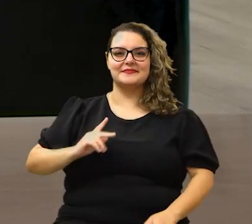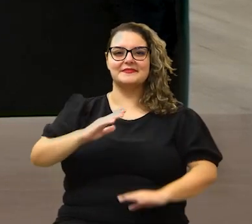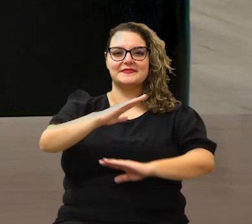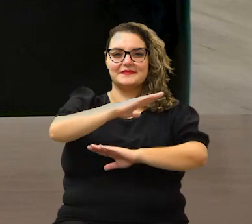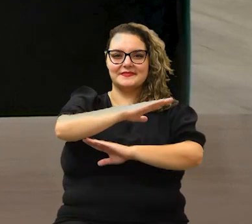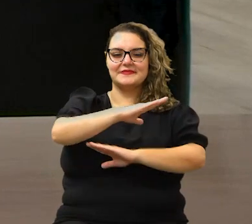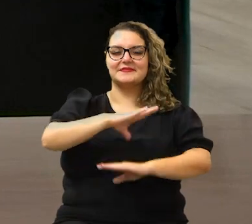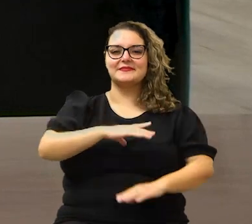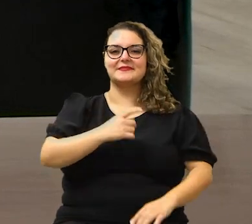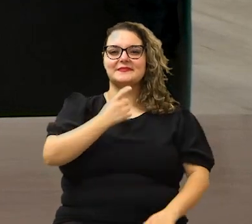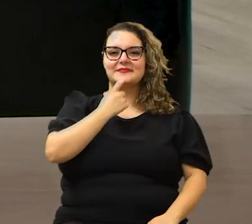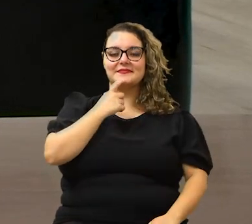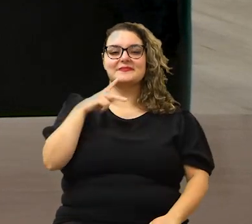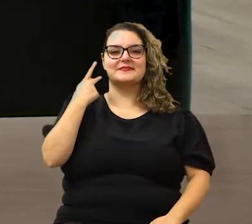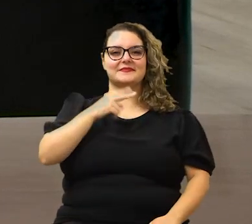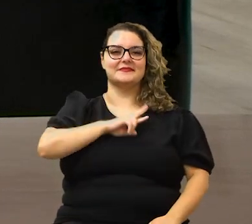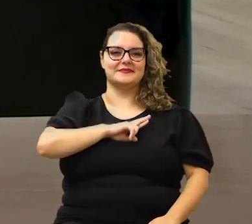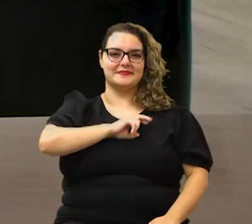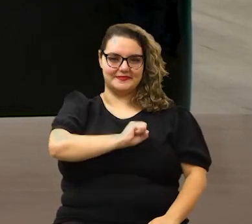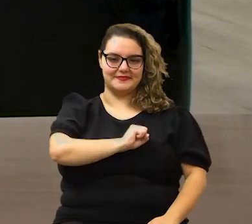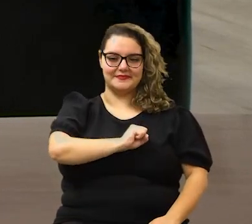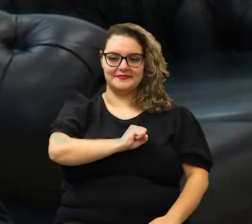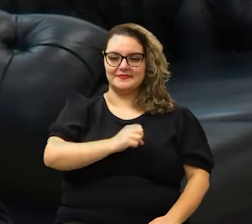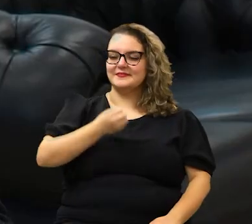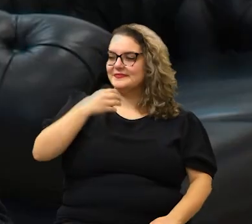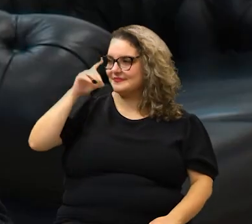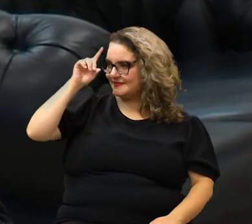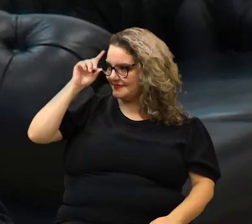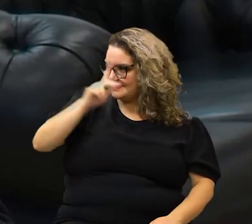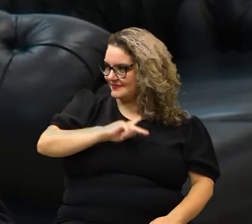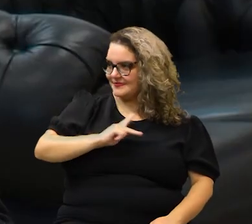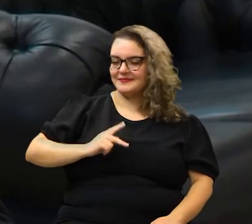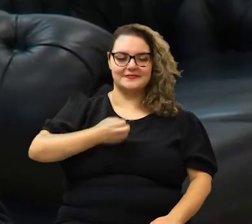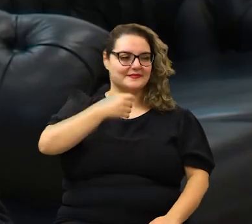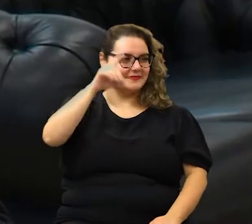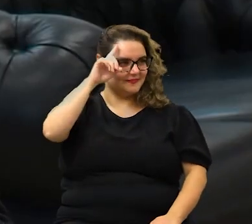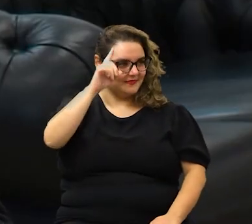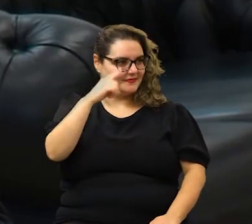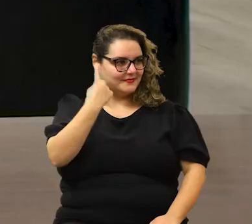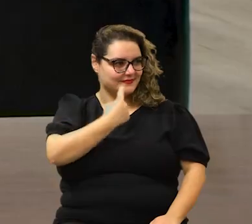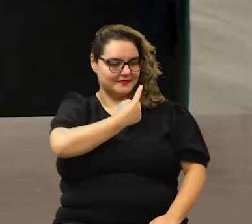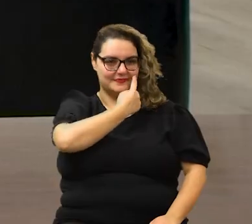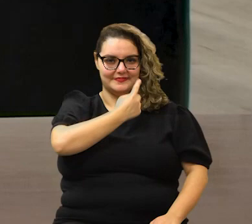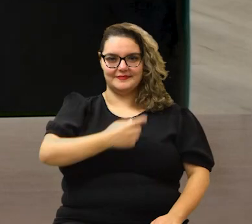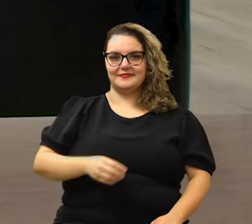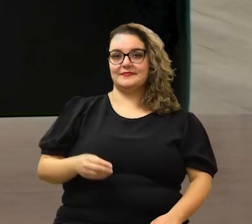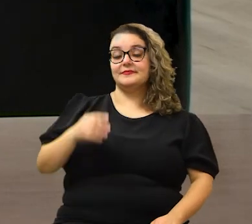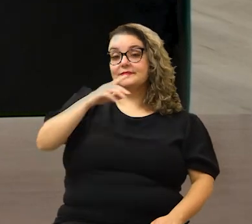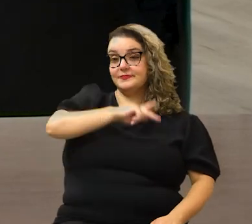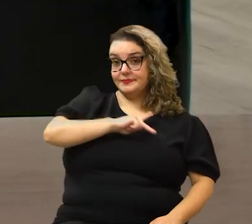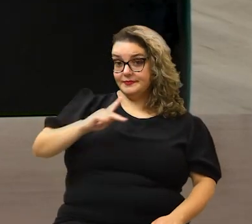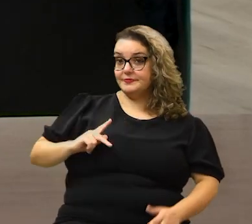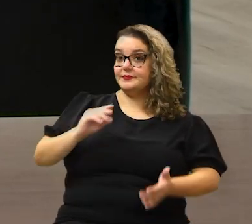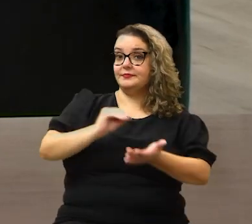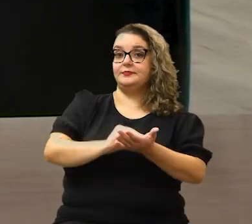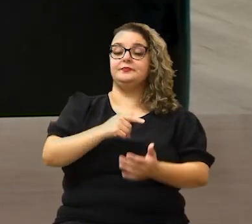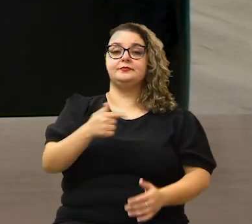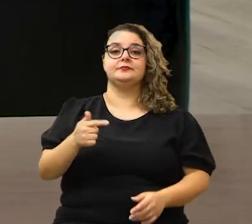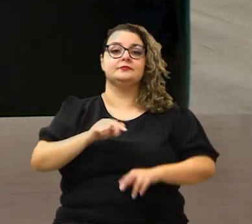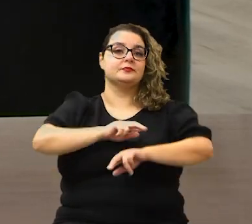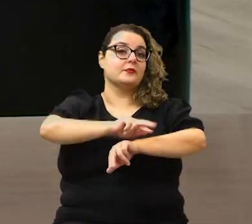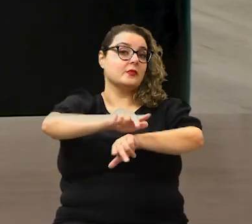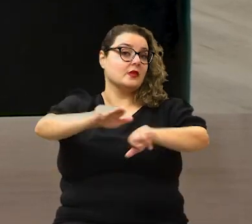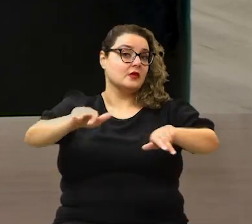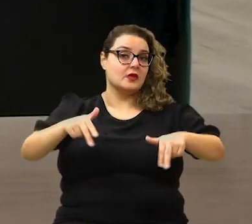da Câmara Municipal de Campinas, o vereador Luiz Rossini. Bom dia, presidente. Bom dia, Mirna. Presidente, na última semana a gente teve